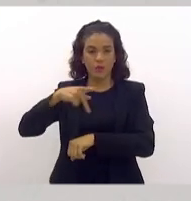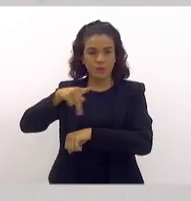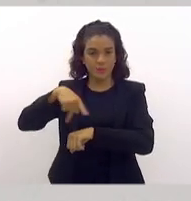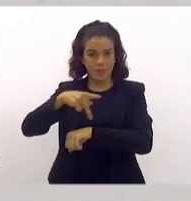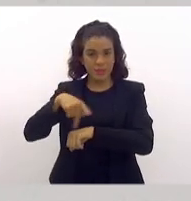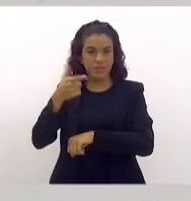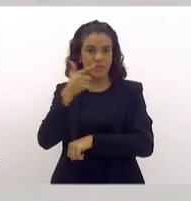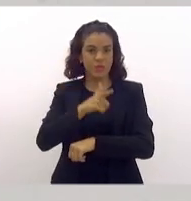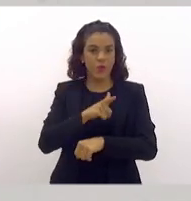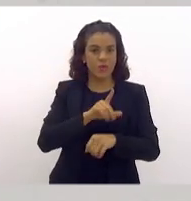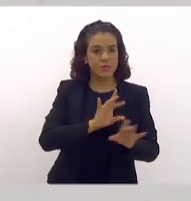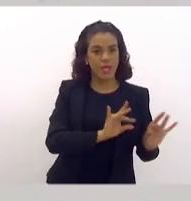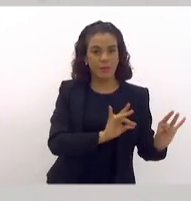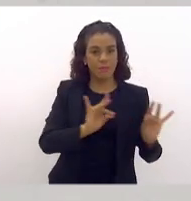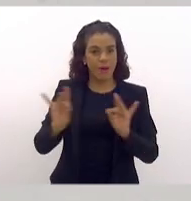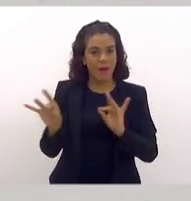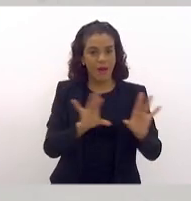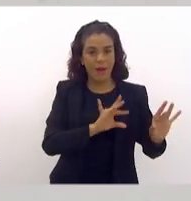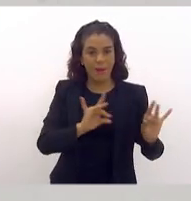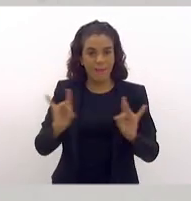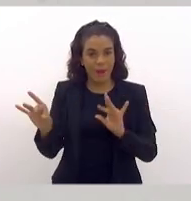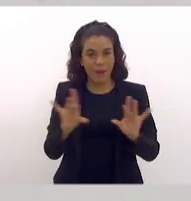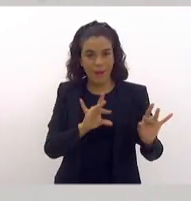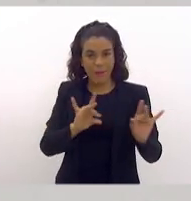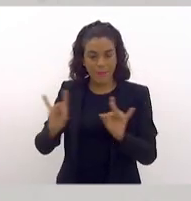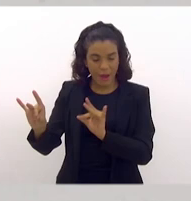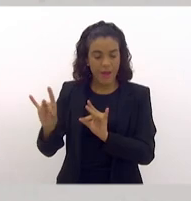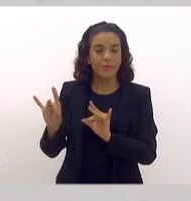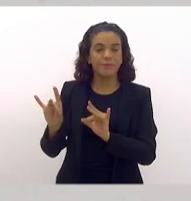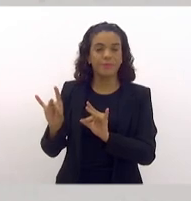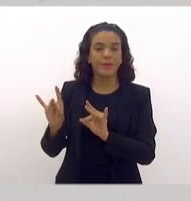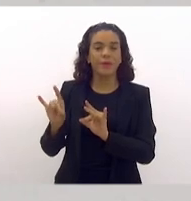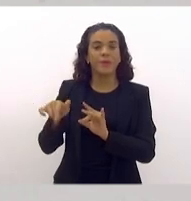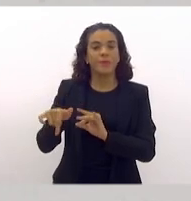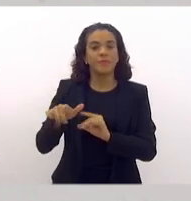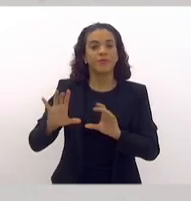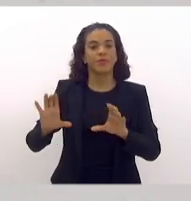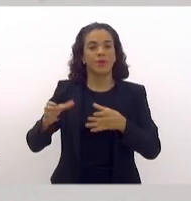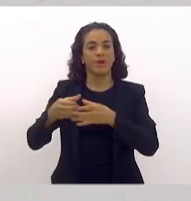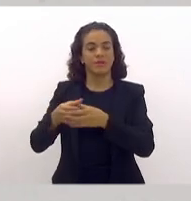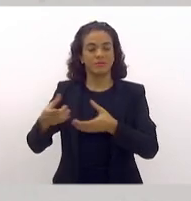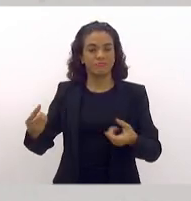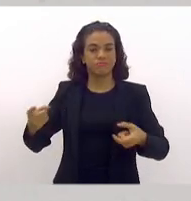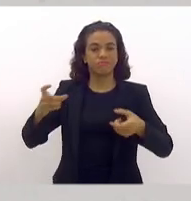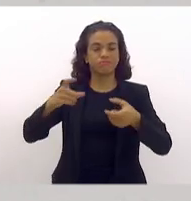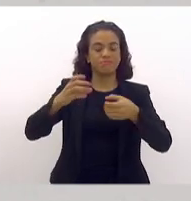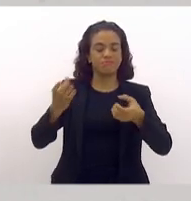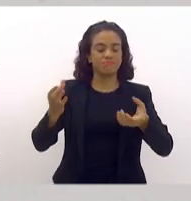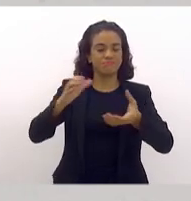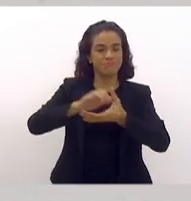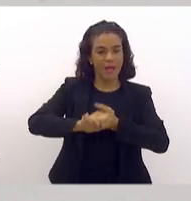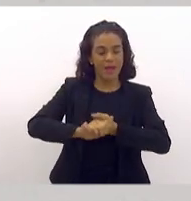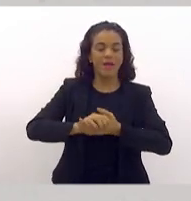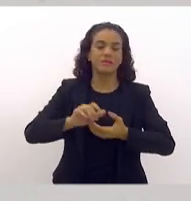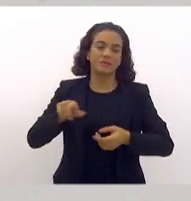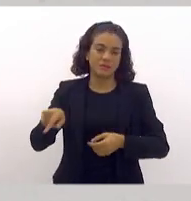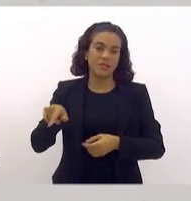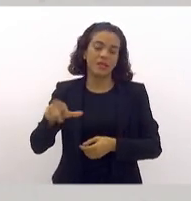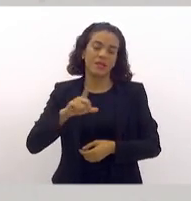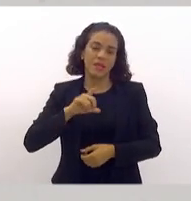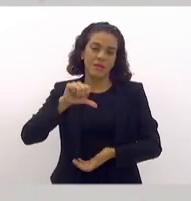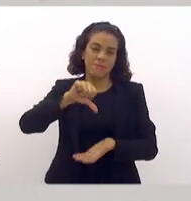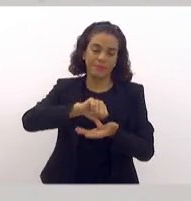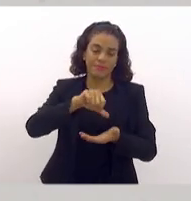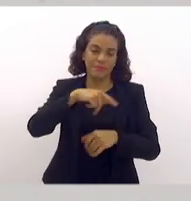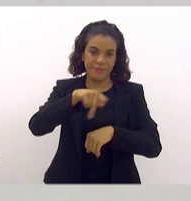consegue compartilhar essas informações numa mesma base de dados com essas organizações parceiras que têm sede nesses países, para que elas